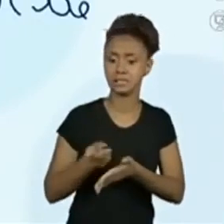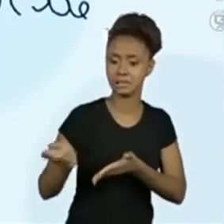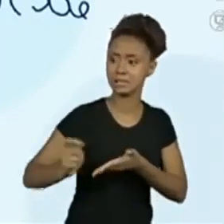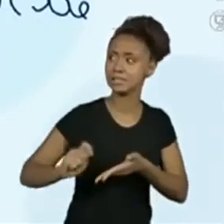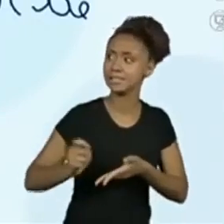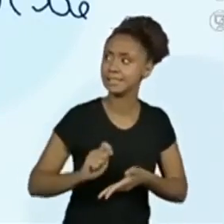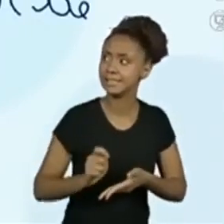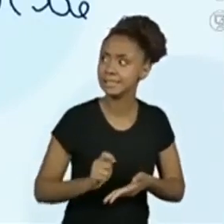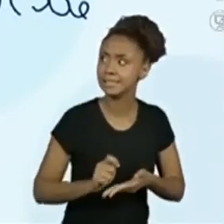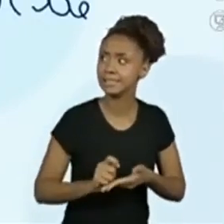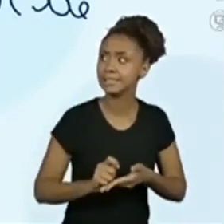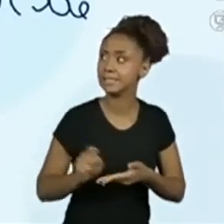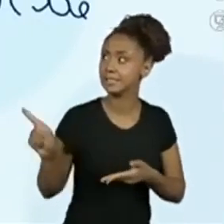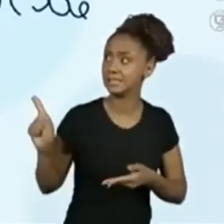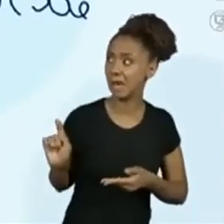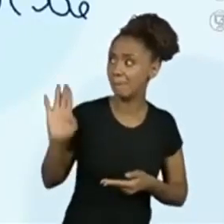Parar